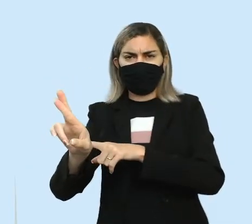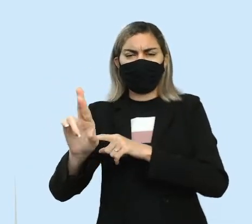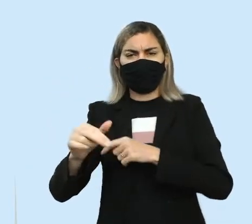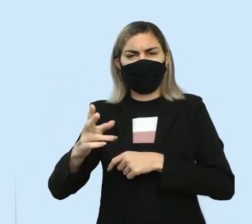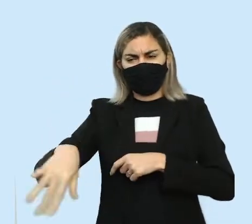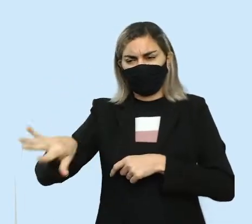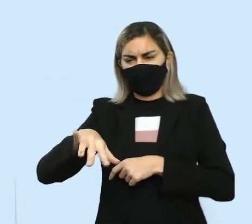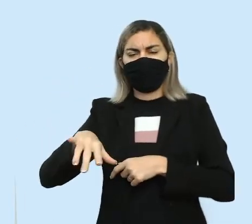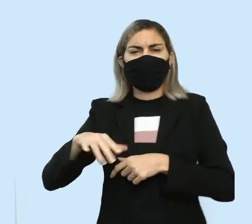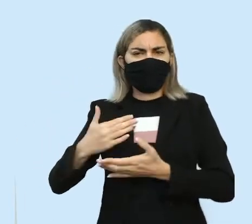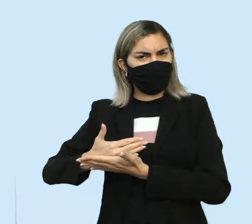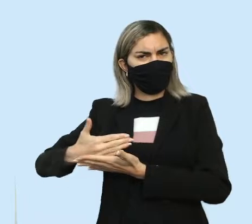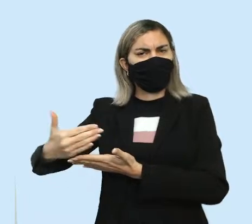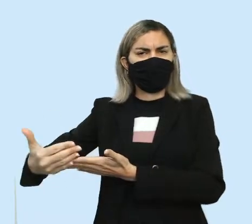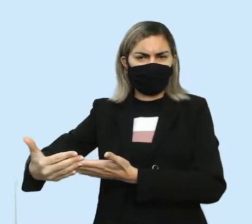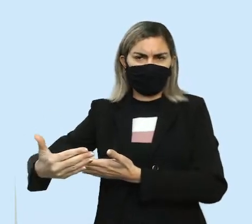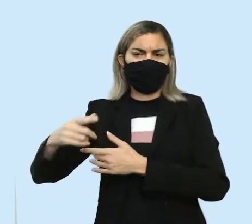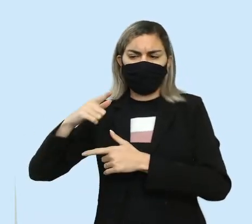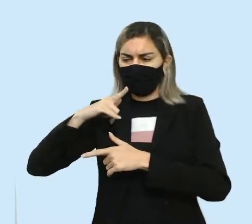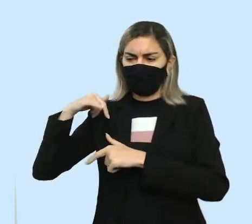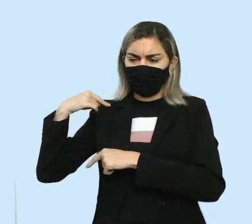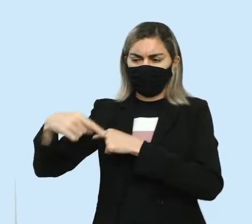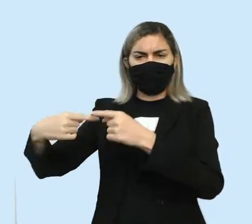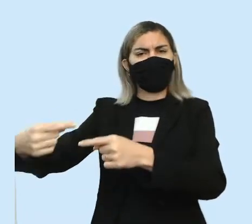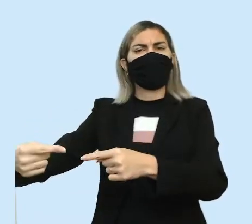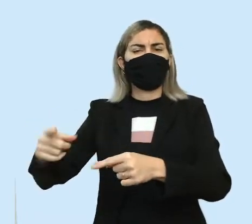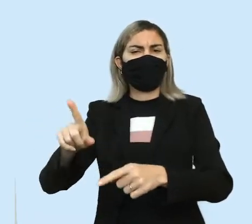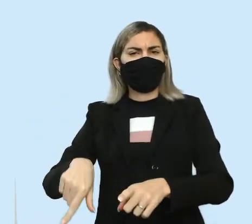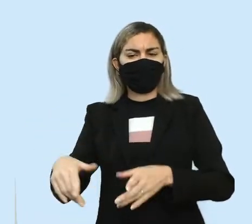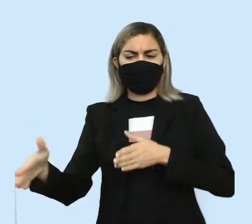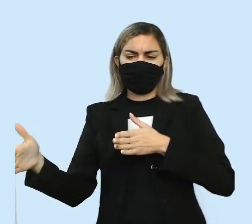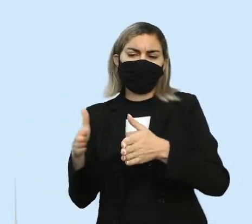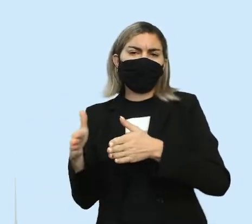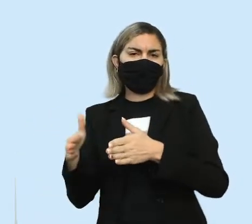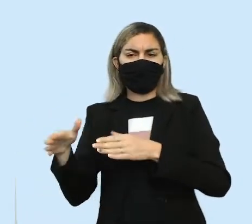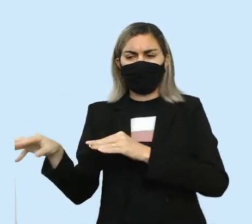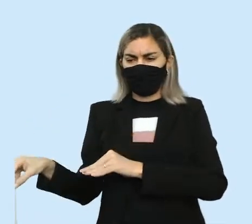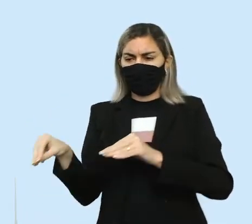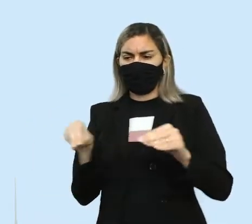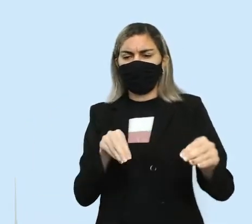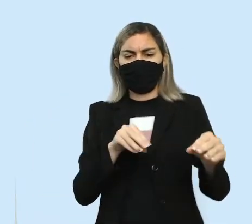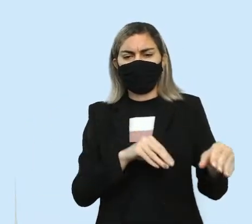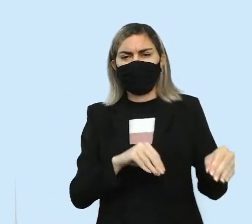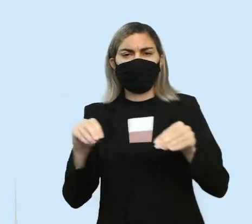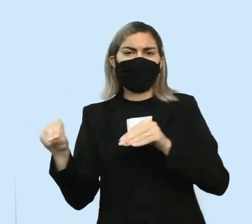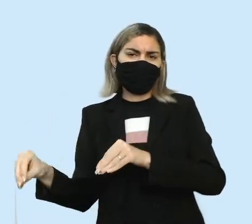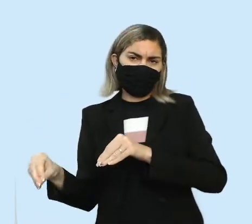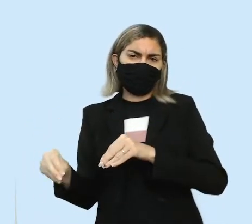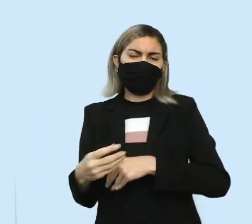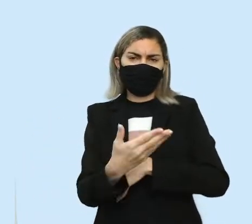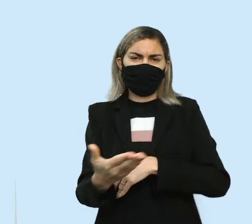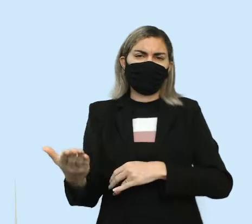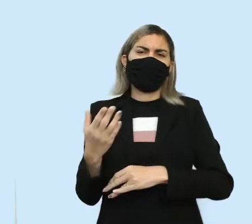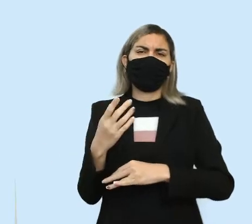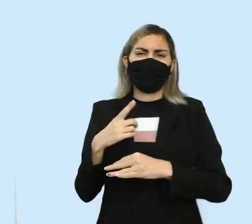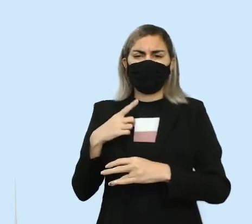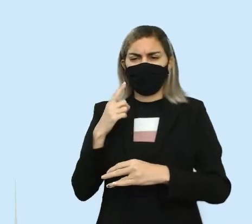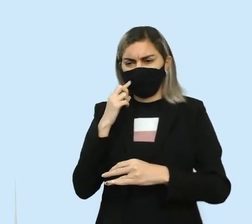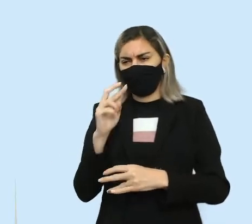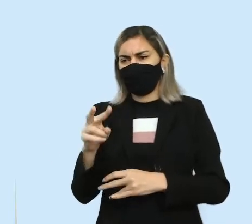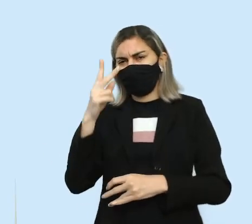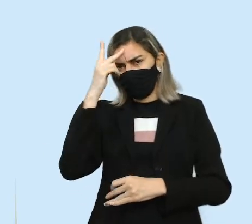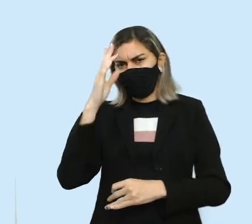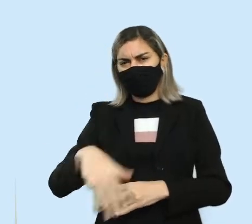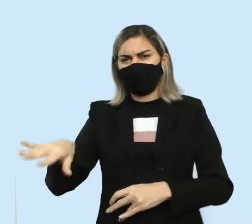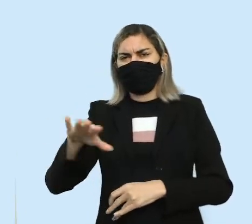Mas nessa fase inicial patriarca, o que você enxerga é uma fase nômade. Em outras palavras, você vai enxergar ali pessoas que